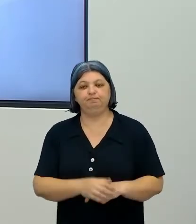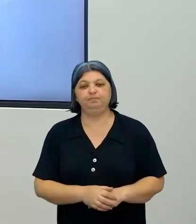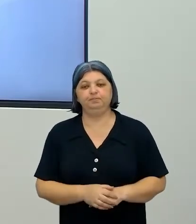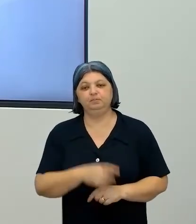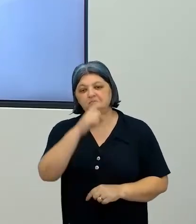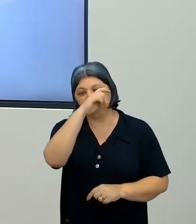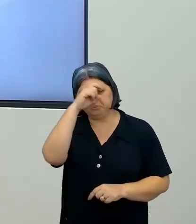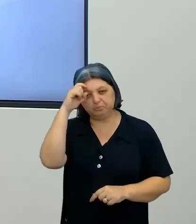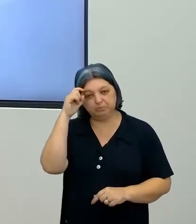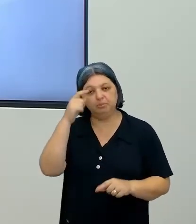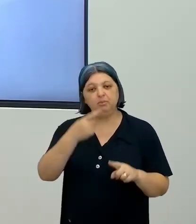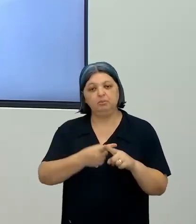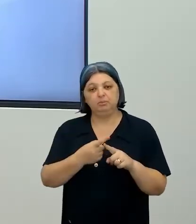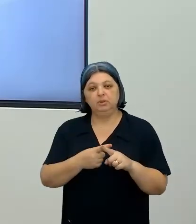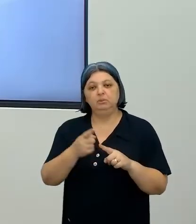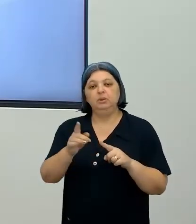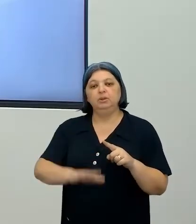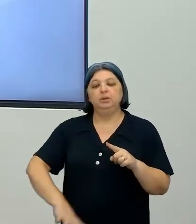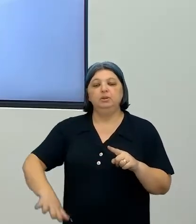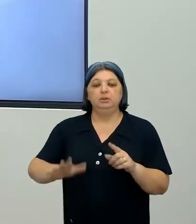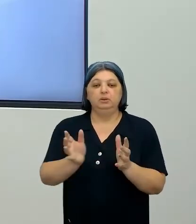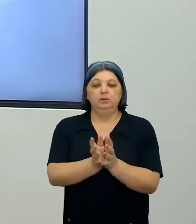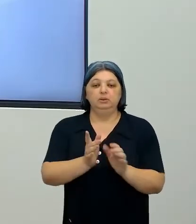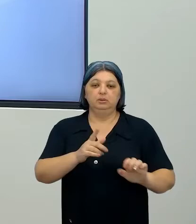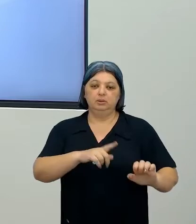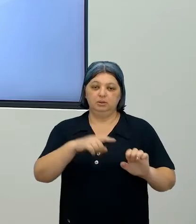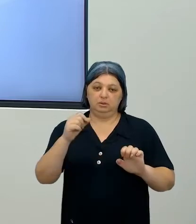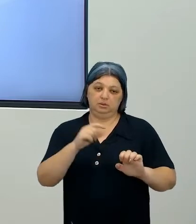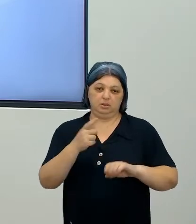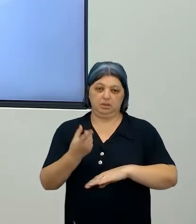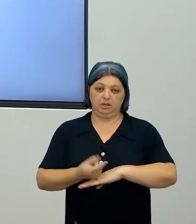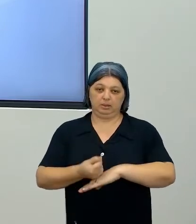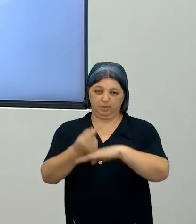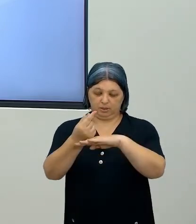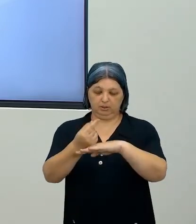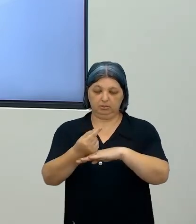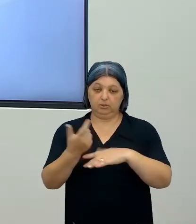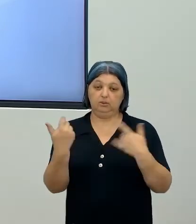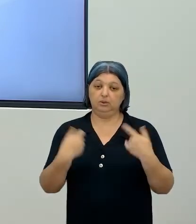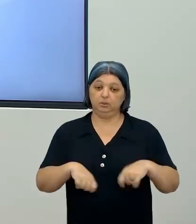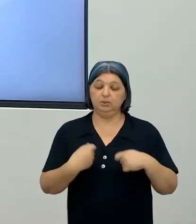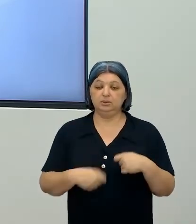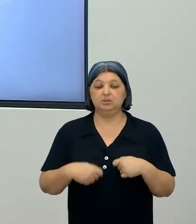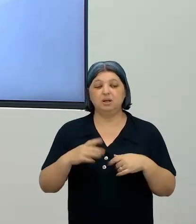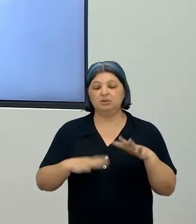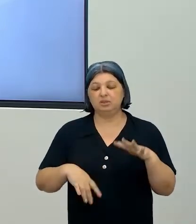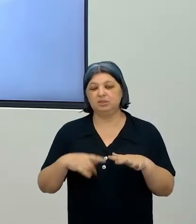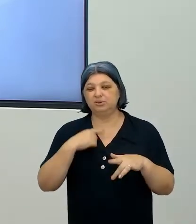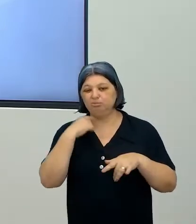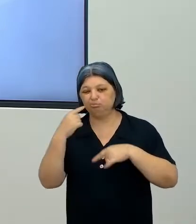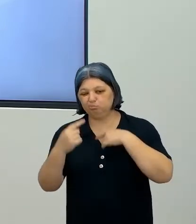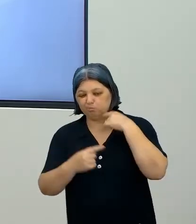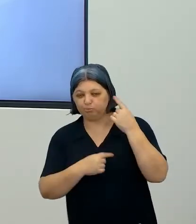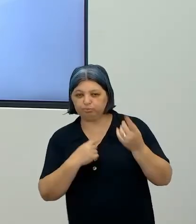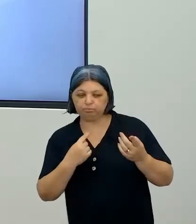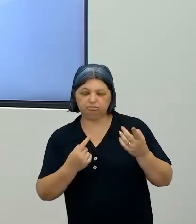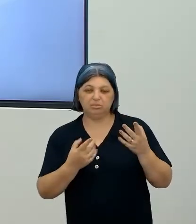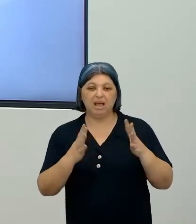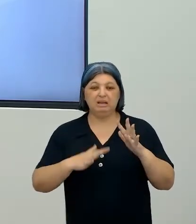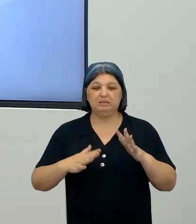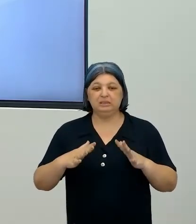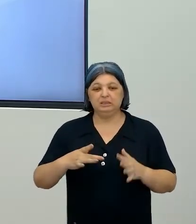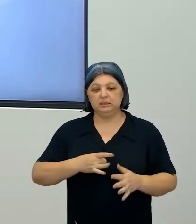nos grandes empreendimentos do capitalismo, é necessário que ele tenha essa dúvida, esse